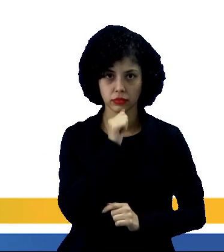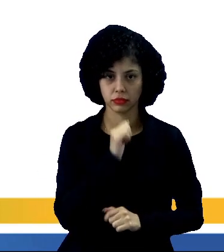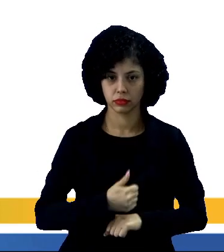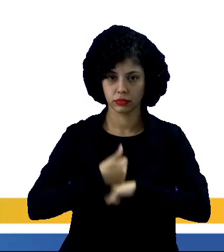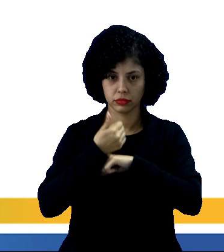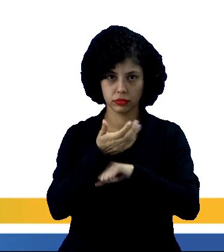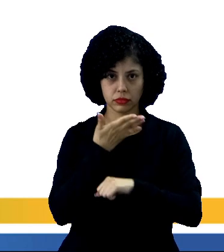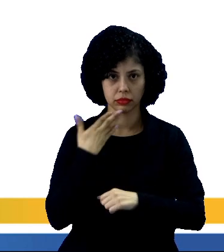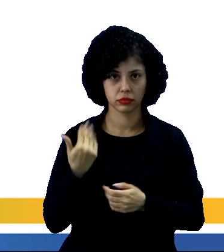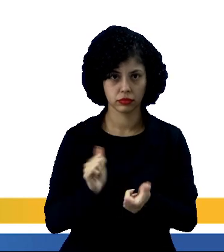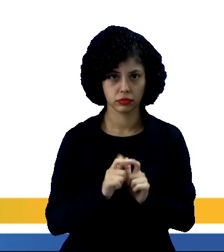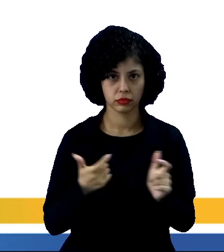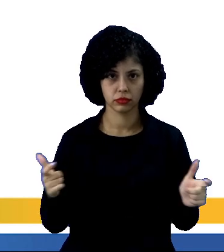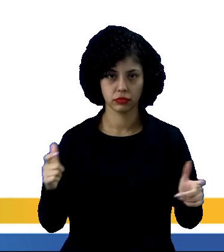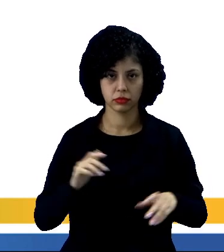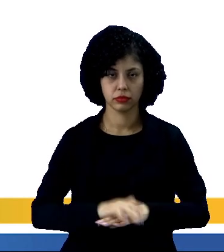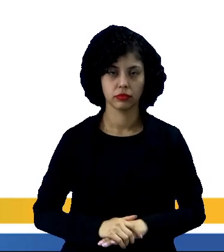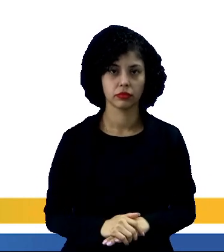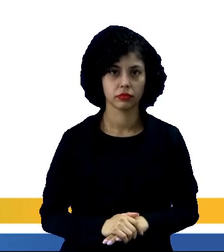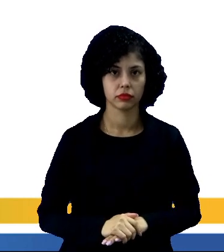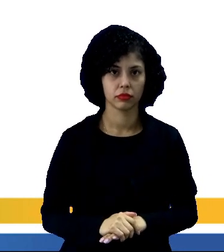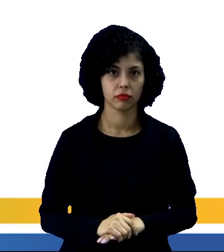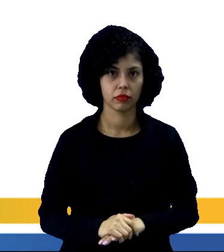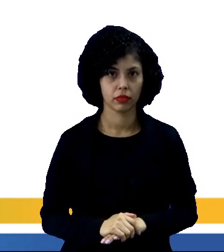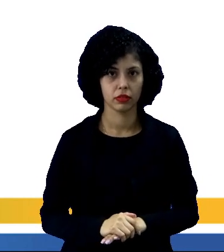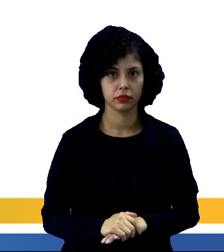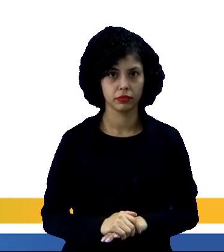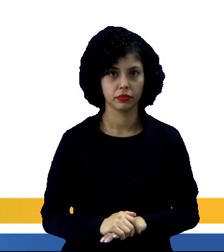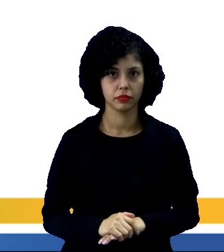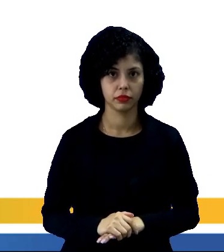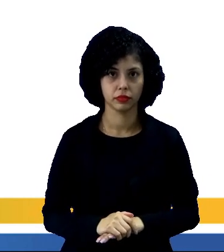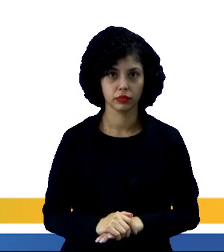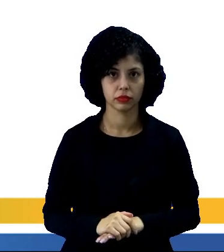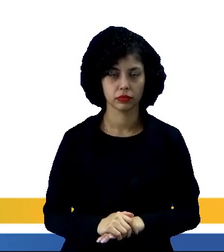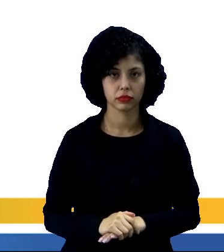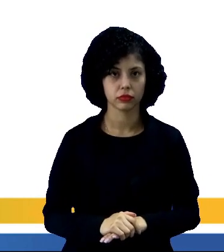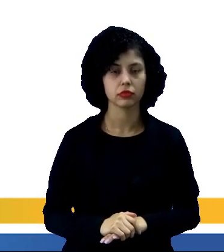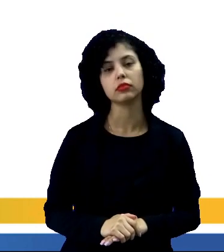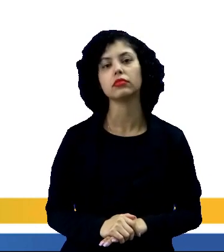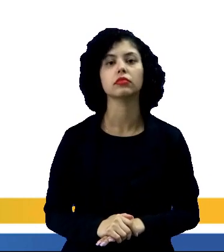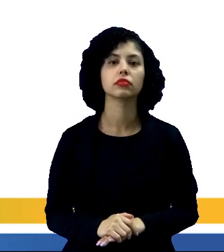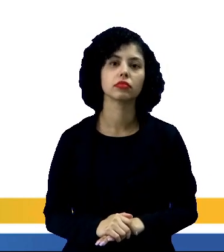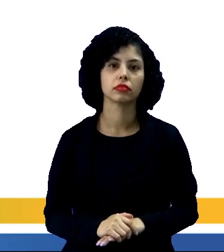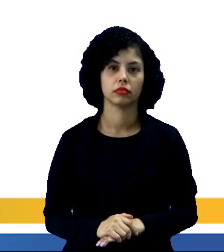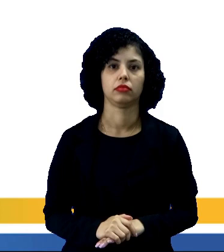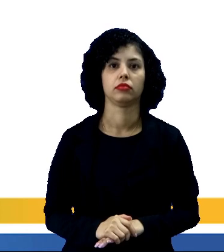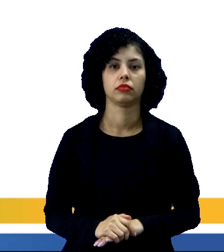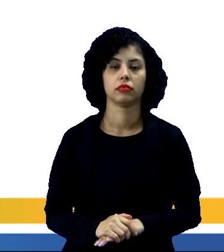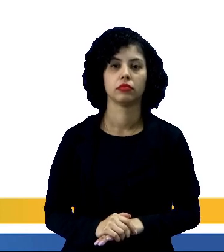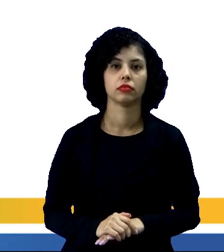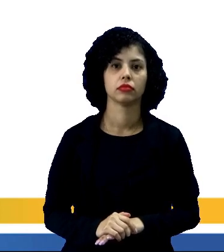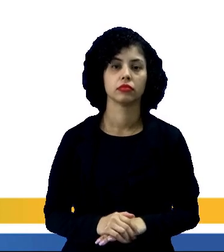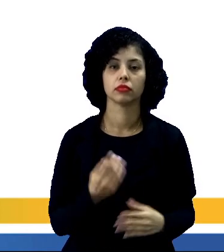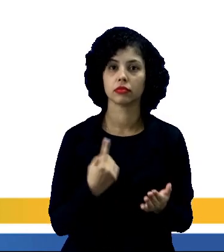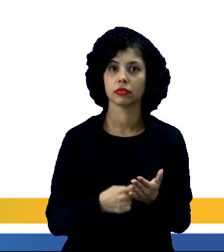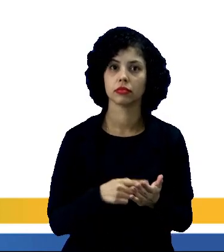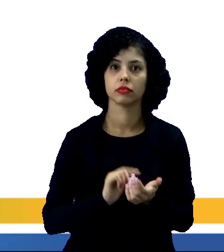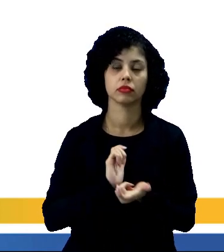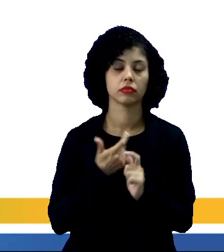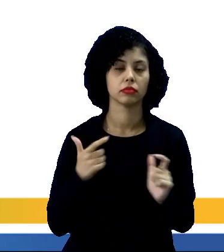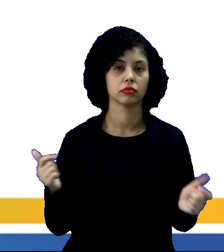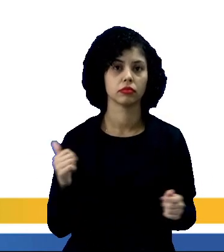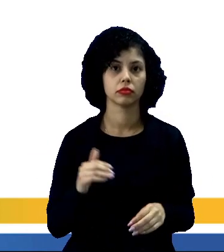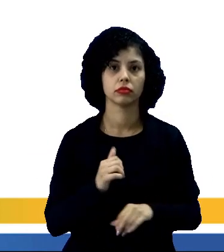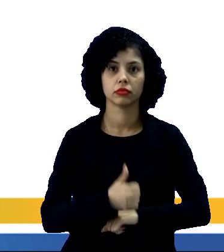qualidade maior, tá, minha gente? considerada de maior qualidade por causa